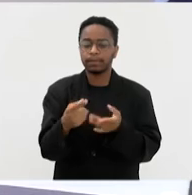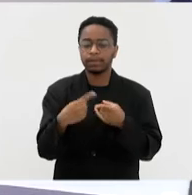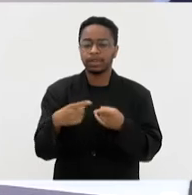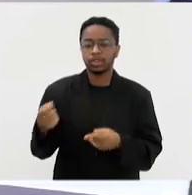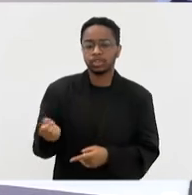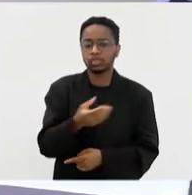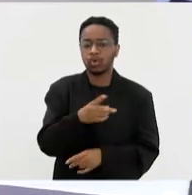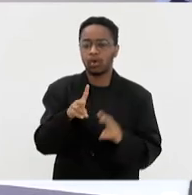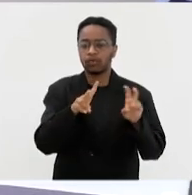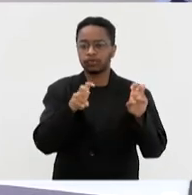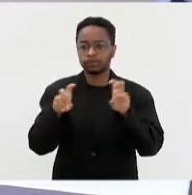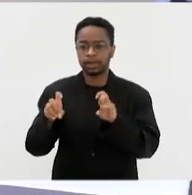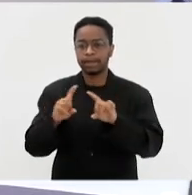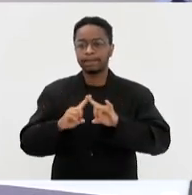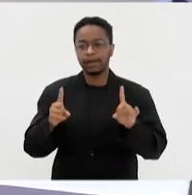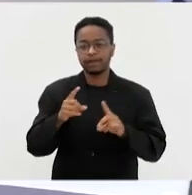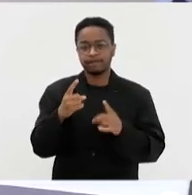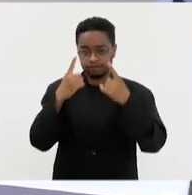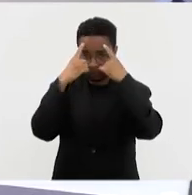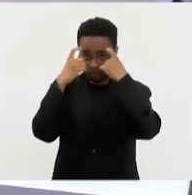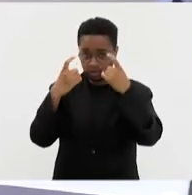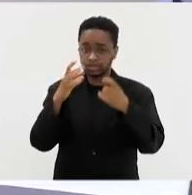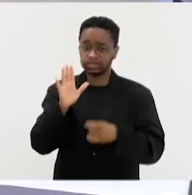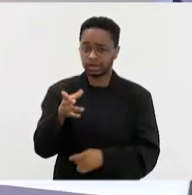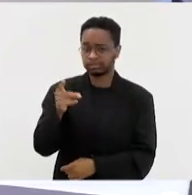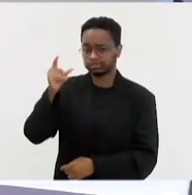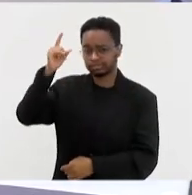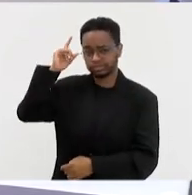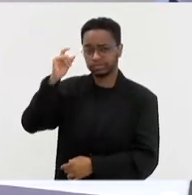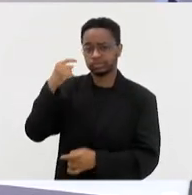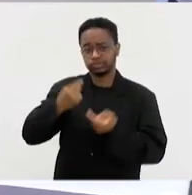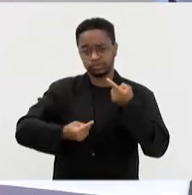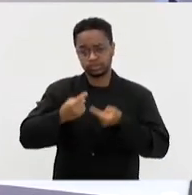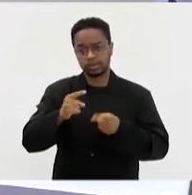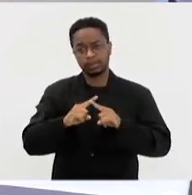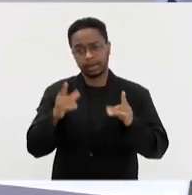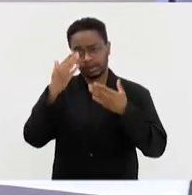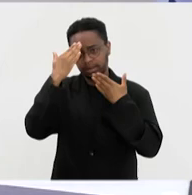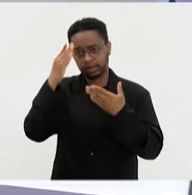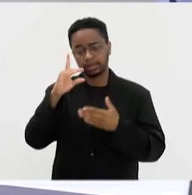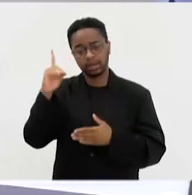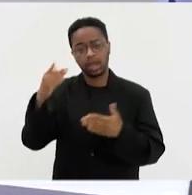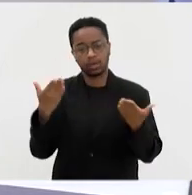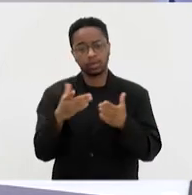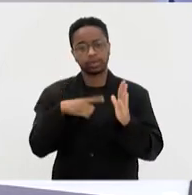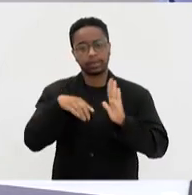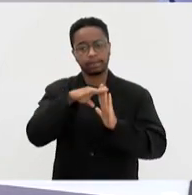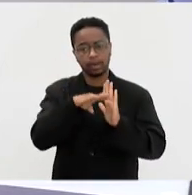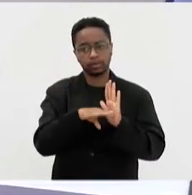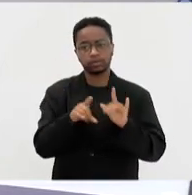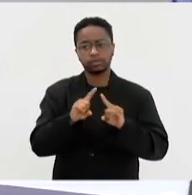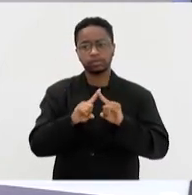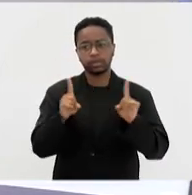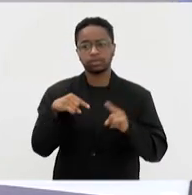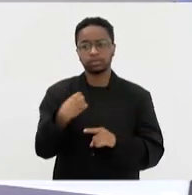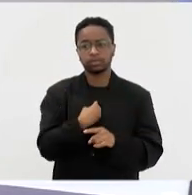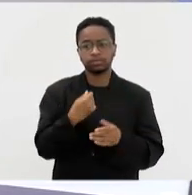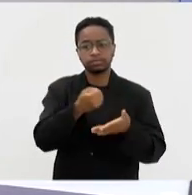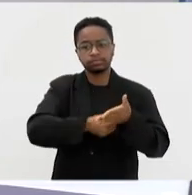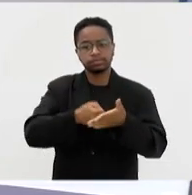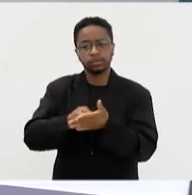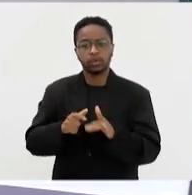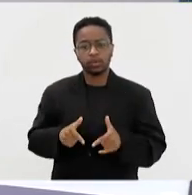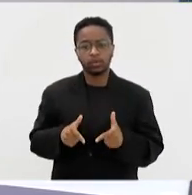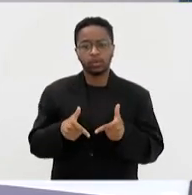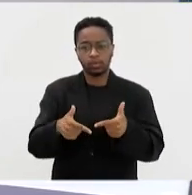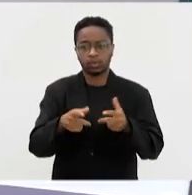é a cibernética, mas a violência com a mulher já é um assunto antigo, mas graças a Deus ganhou pauta e força cada vez mais. Somos 15